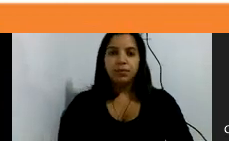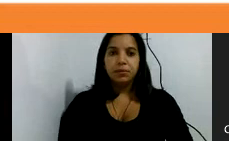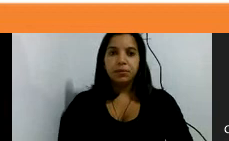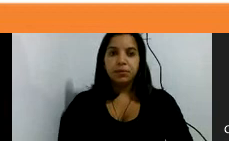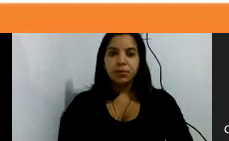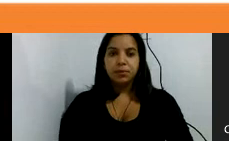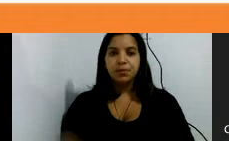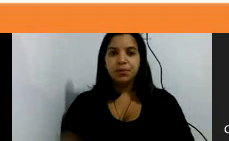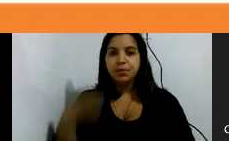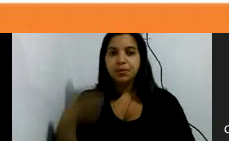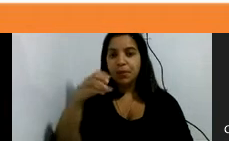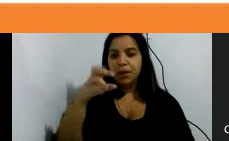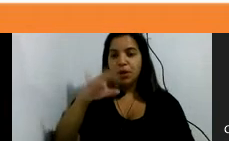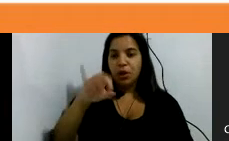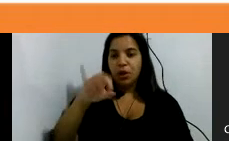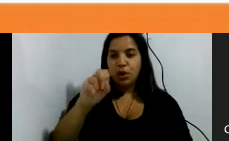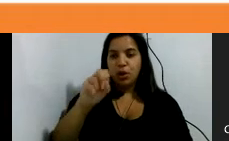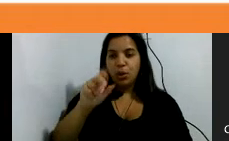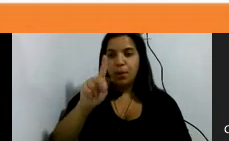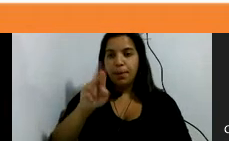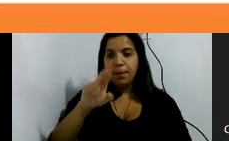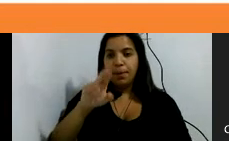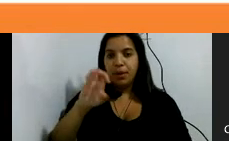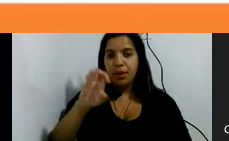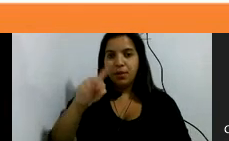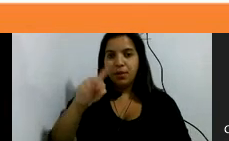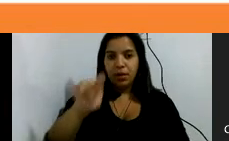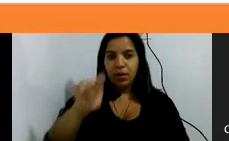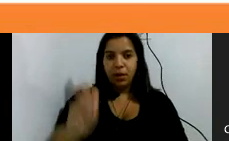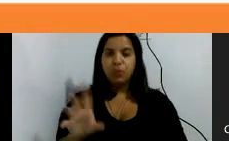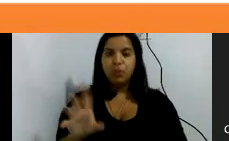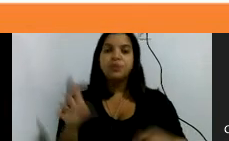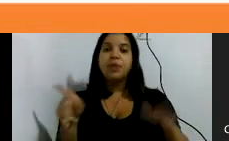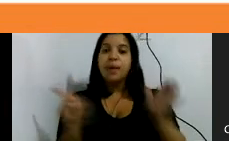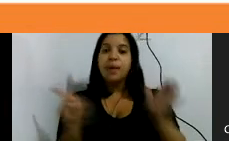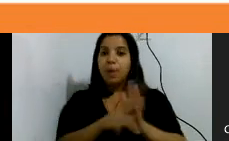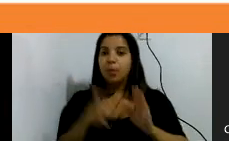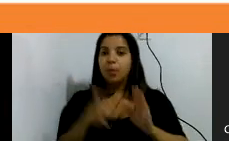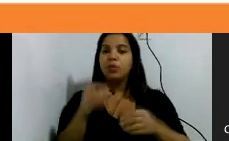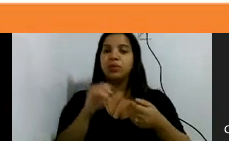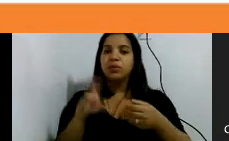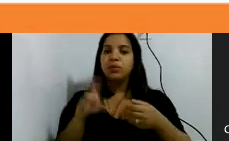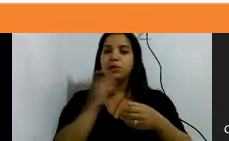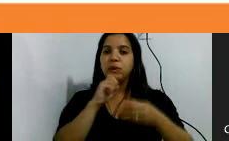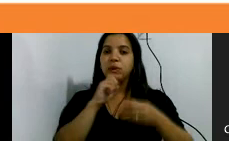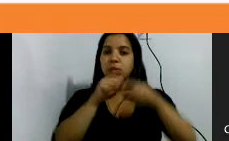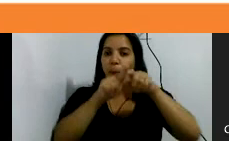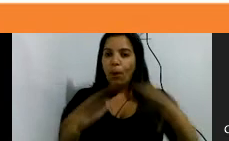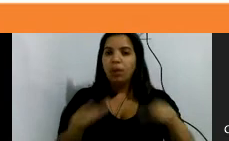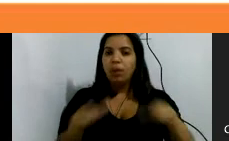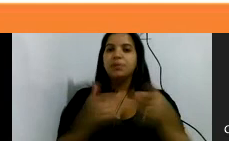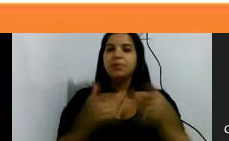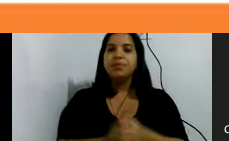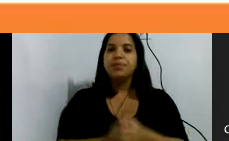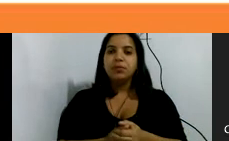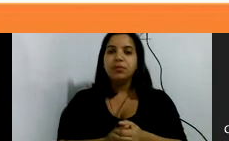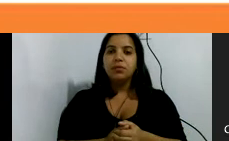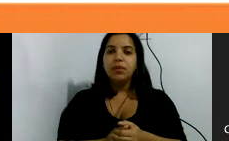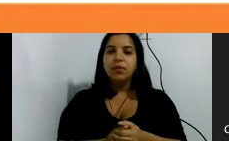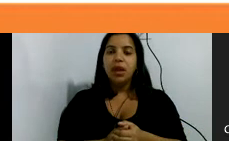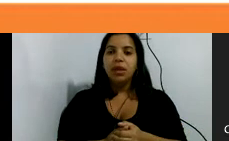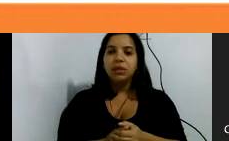O crioprecipitado, então, ele é um hemocomponente obtido por descongelamento de uma bolsa de plasma